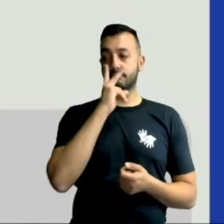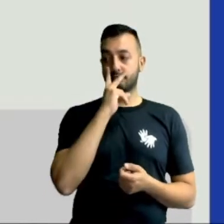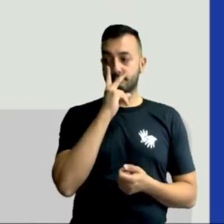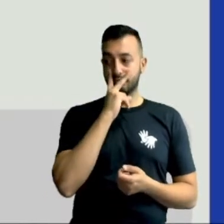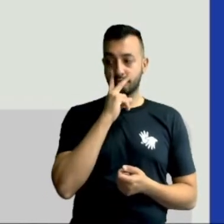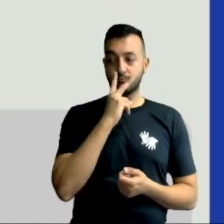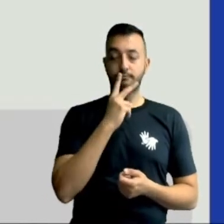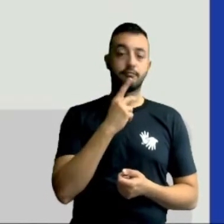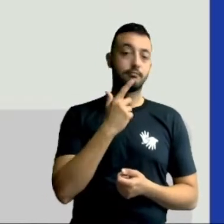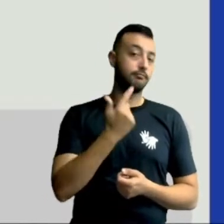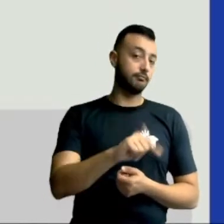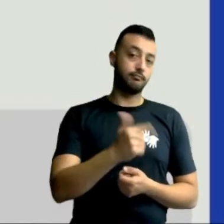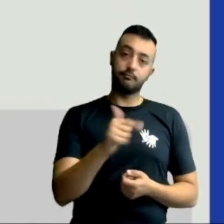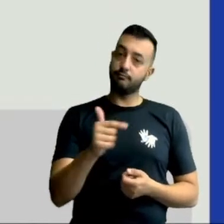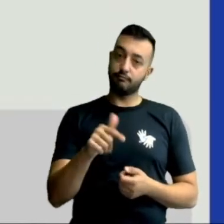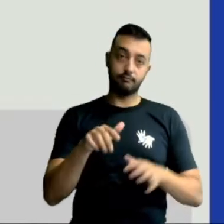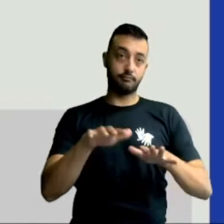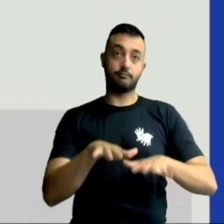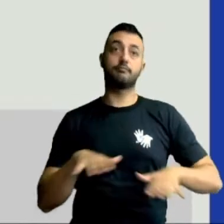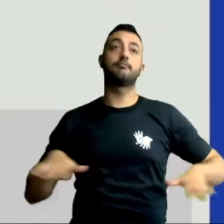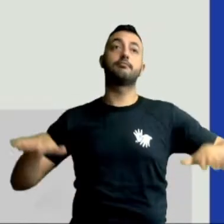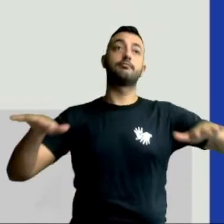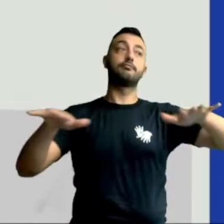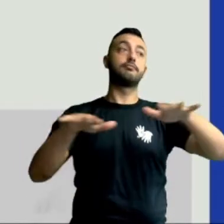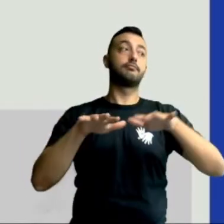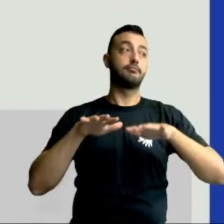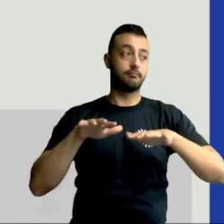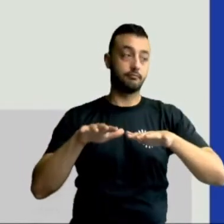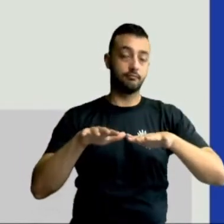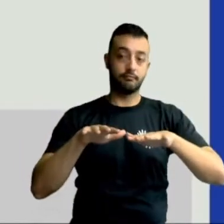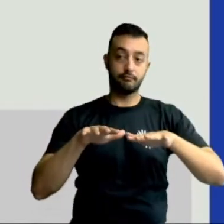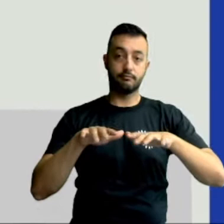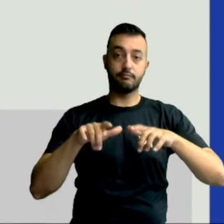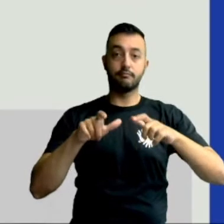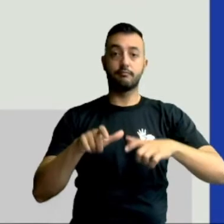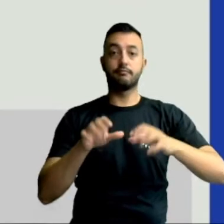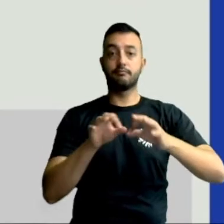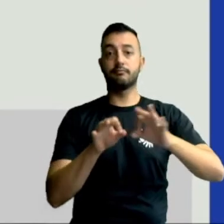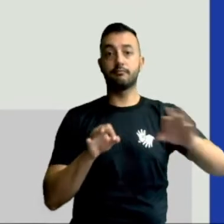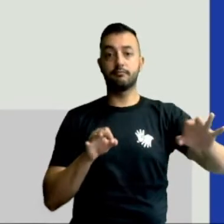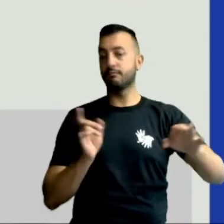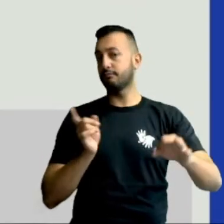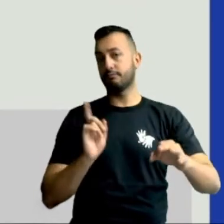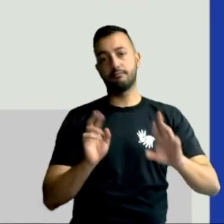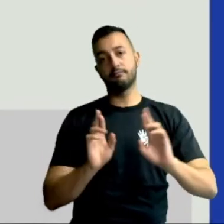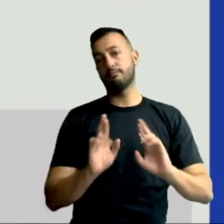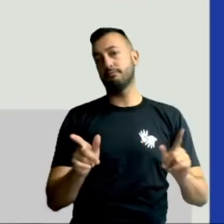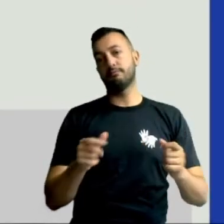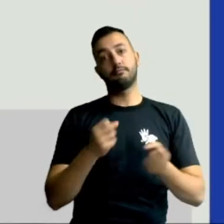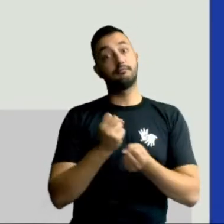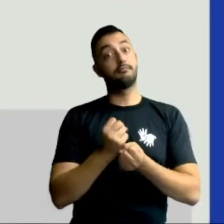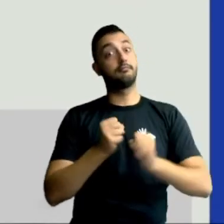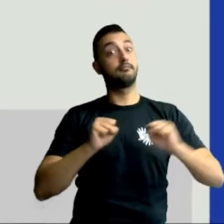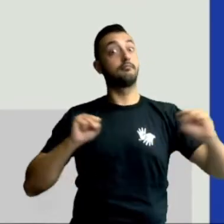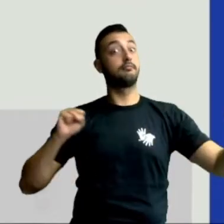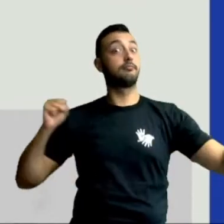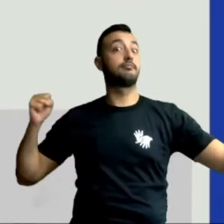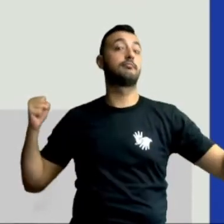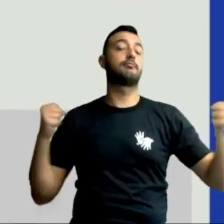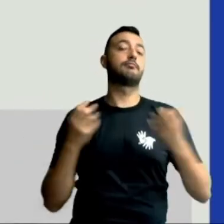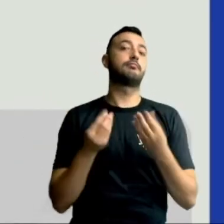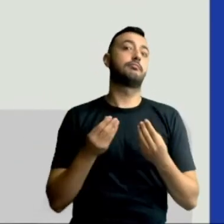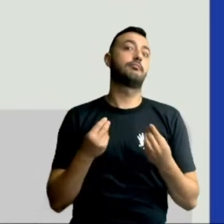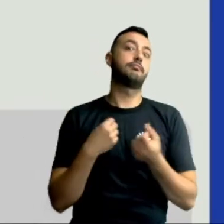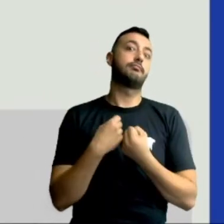Vitória não tinha esse território que a gente conhece hoje. Era algo muito maior, era bem extenso,